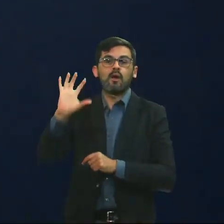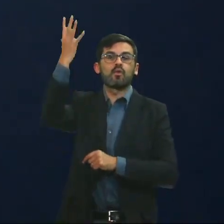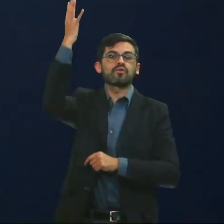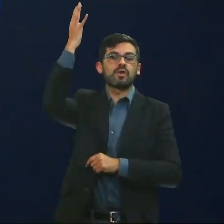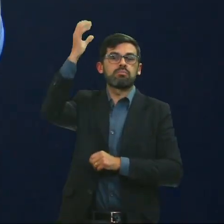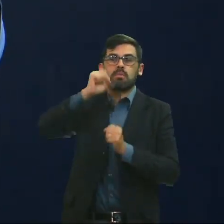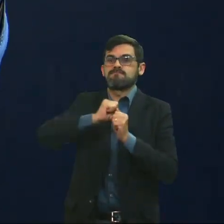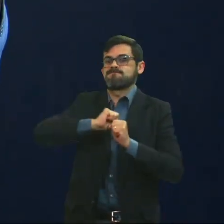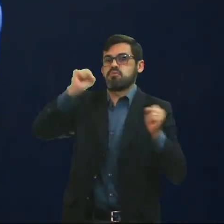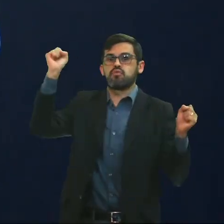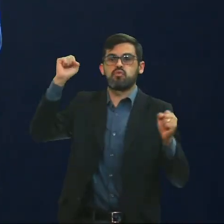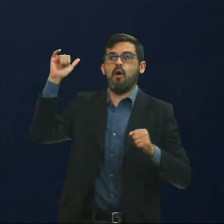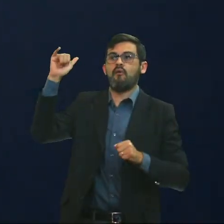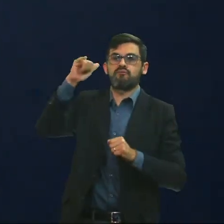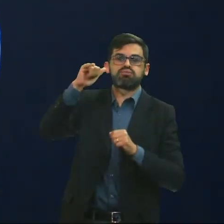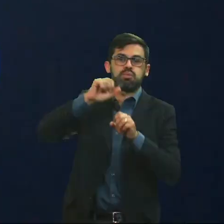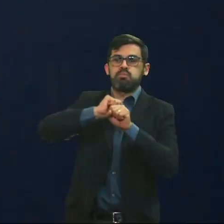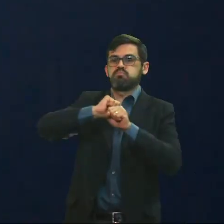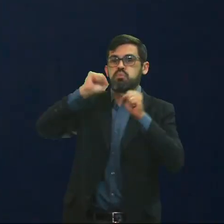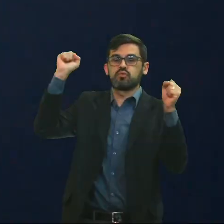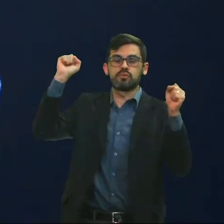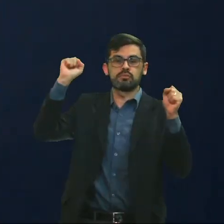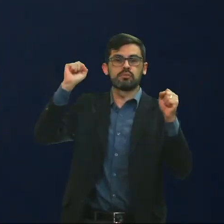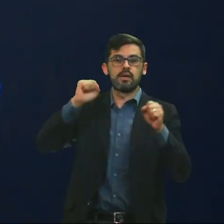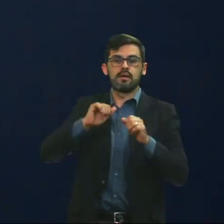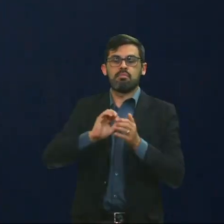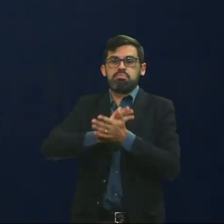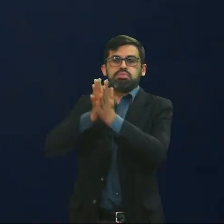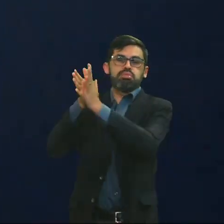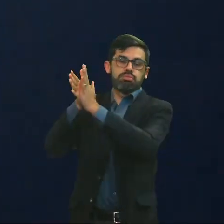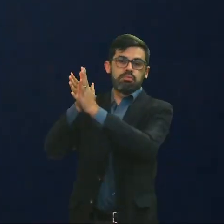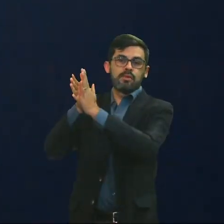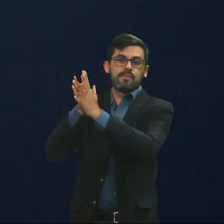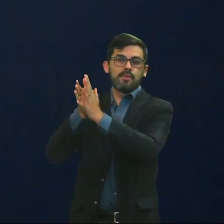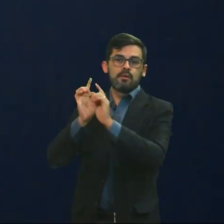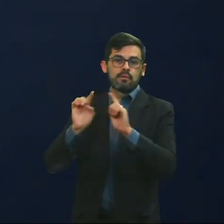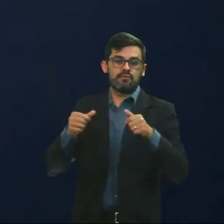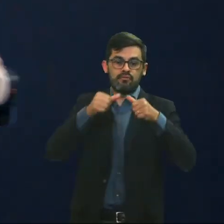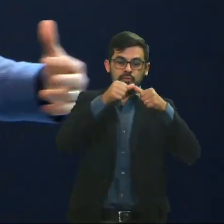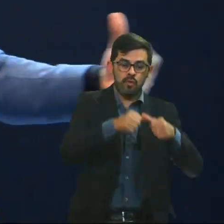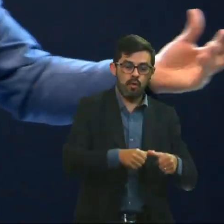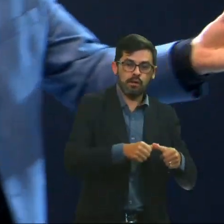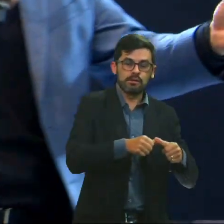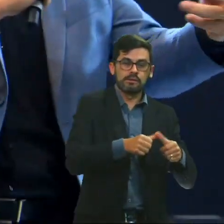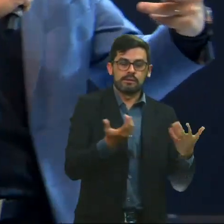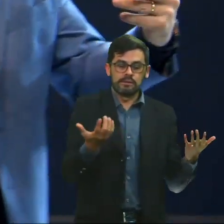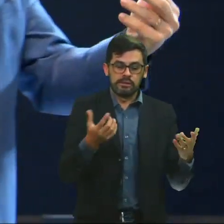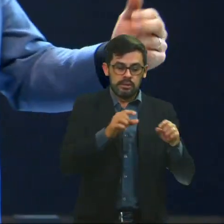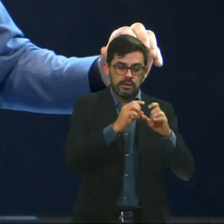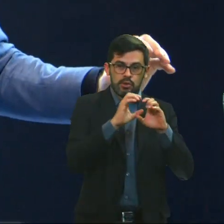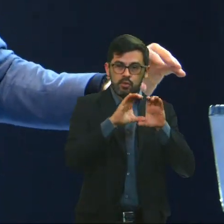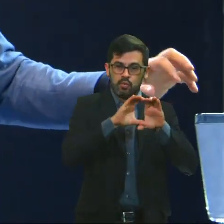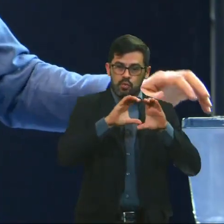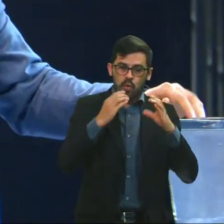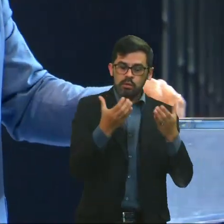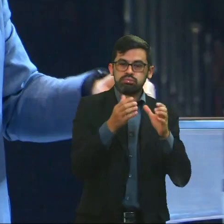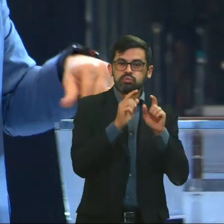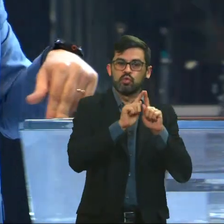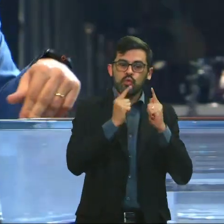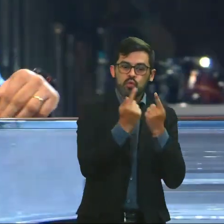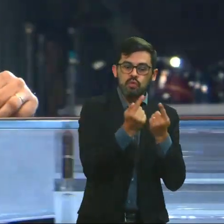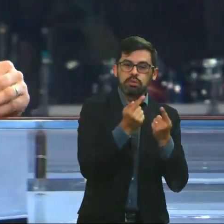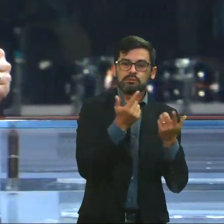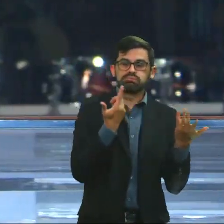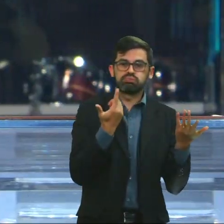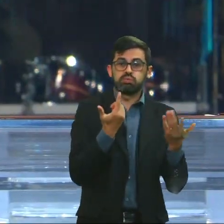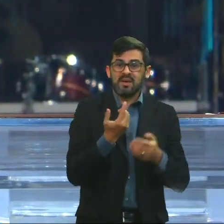o porquê aquela nave espacial tinha explodido. E ele estava ali naquele grupo, e eles